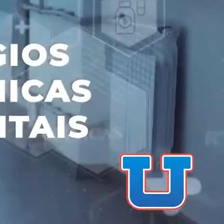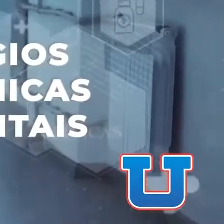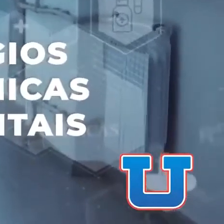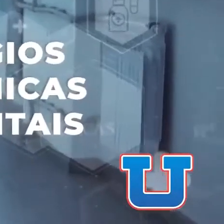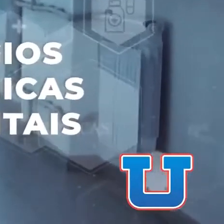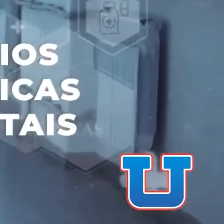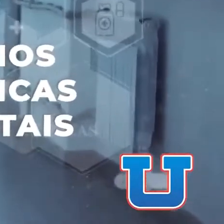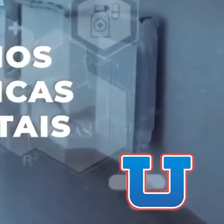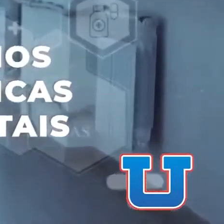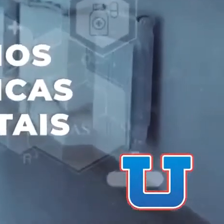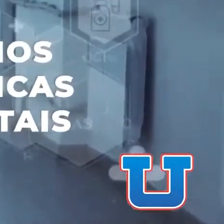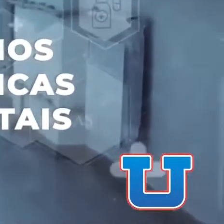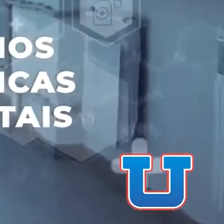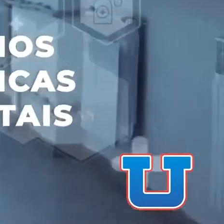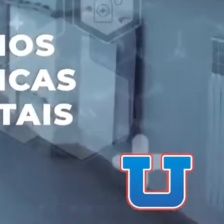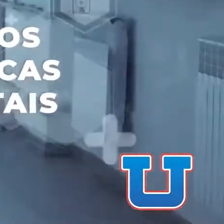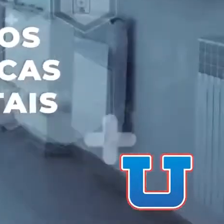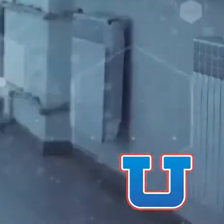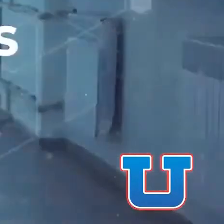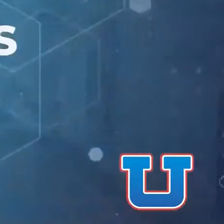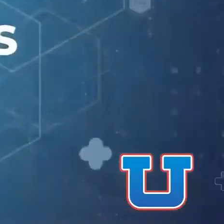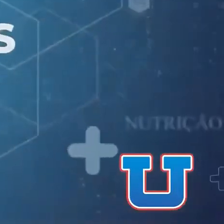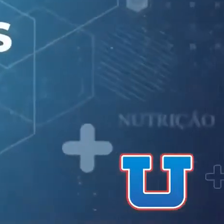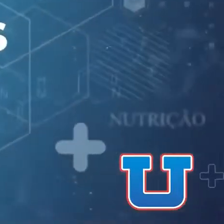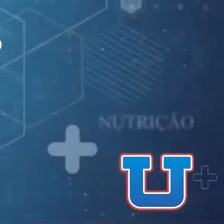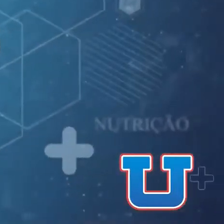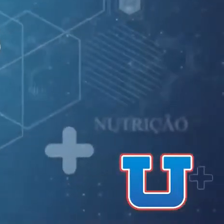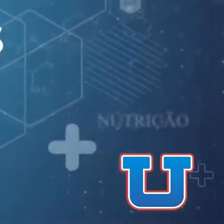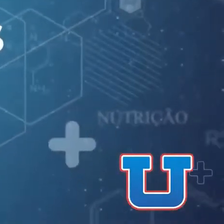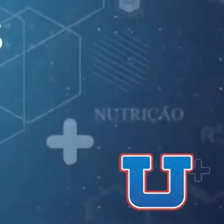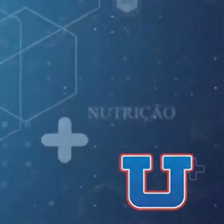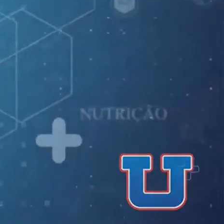perca tempo e faça já sua inscrição. Informações pelo fone